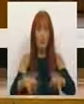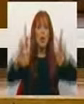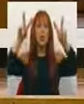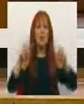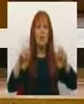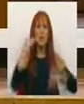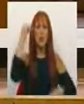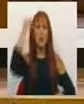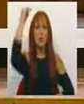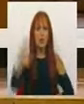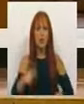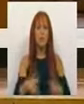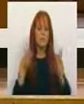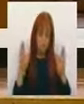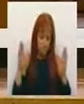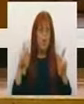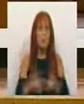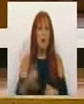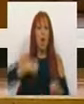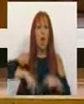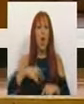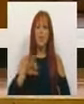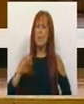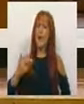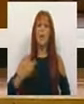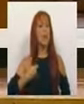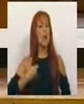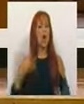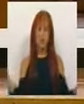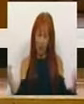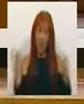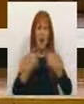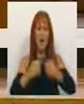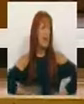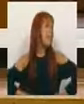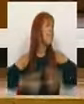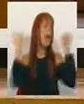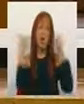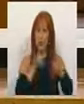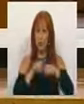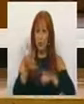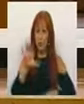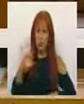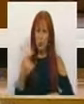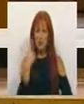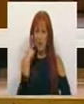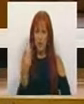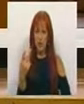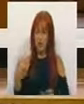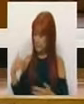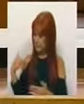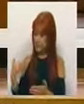tema do turismo ou seja nós ps estamos ligados às melhores políticas com países tio